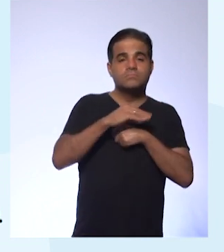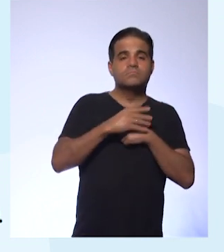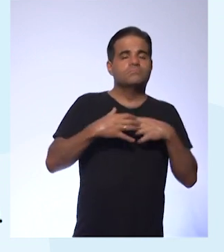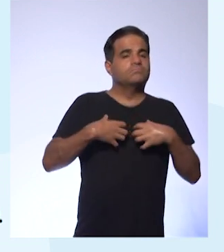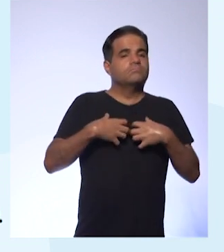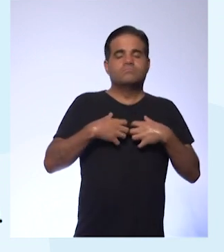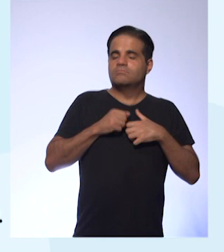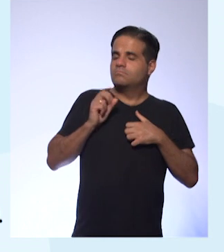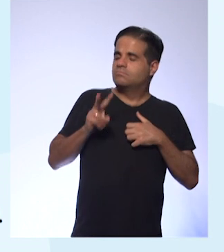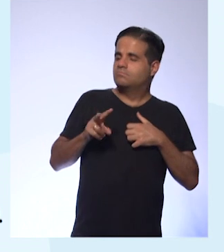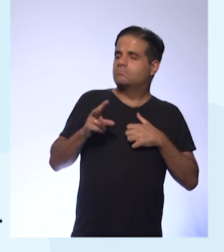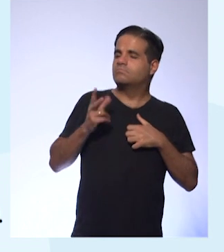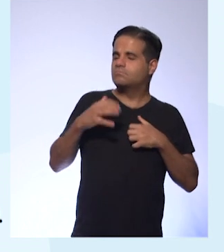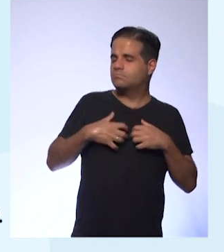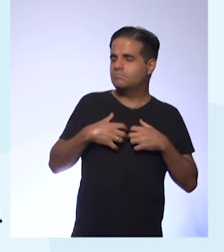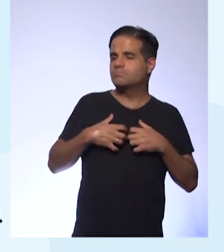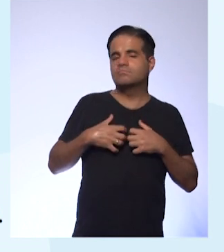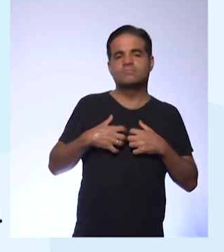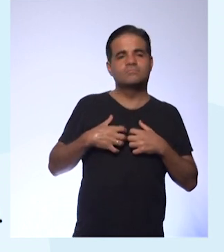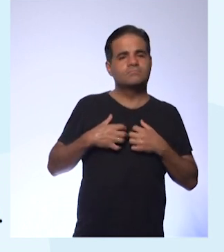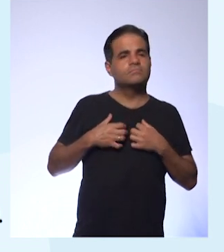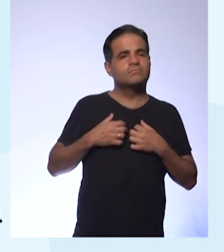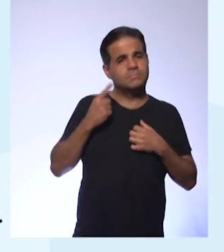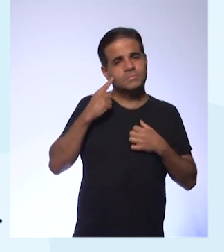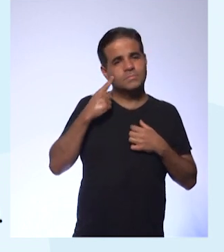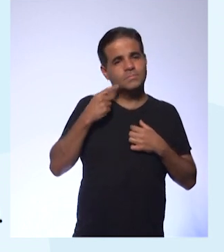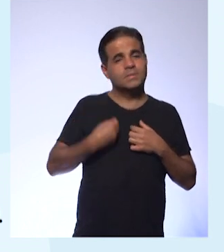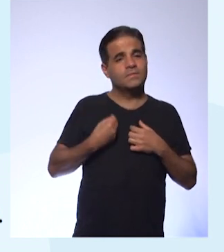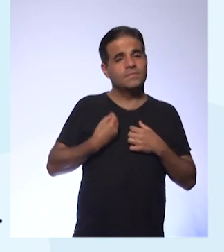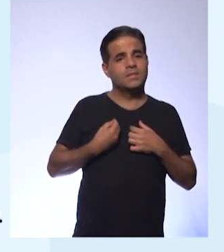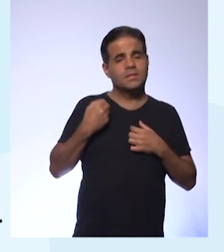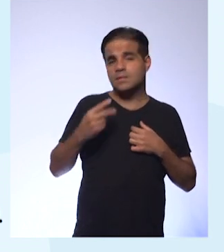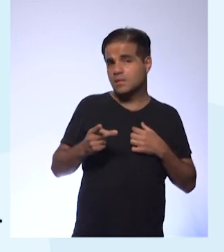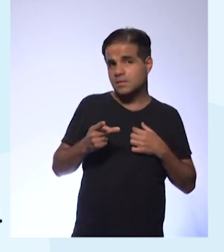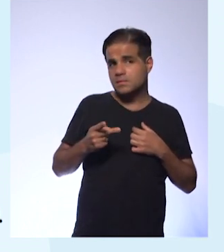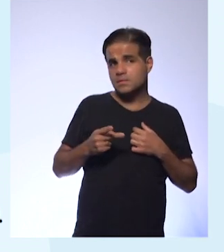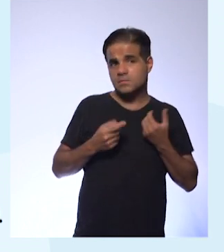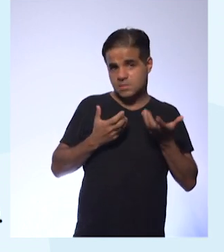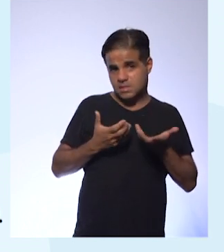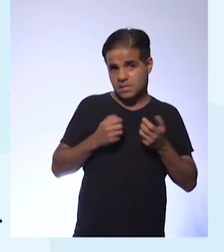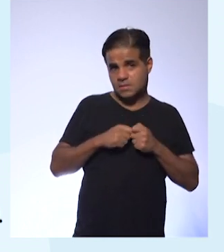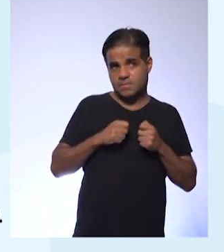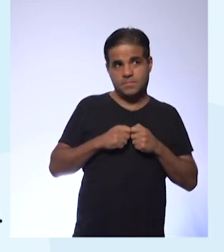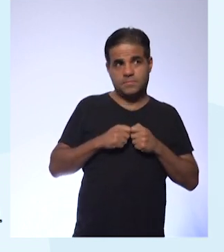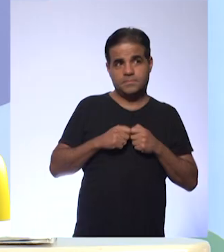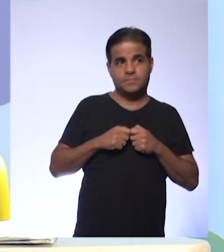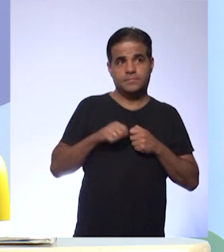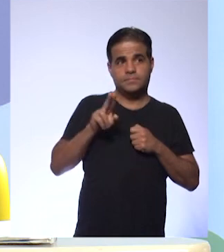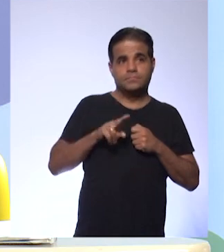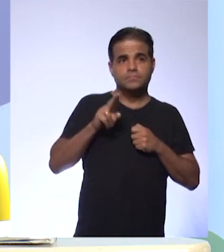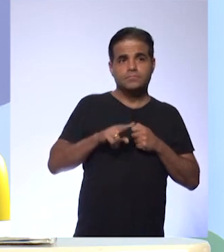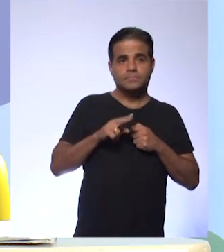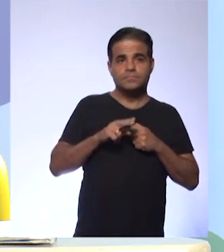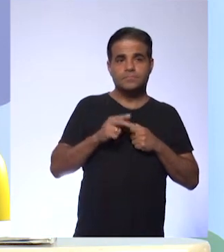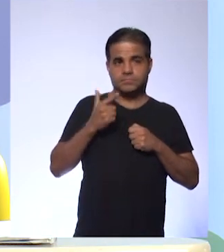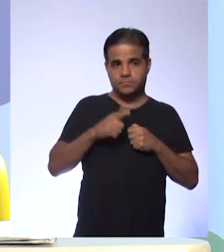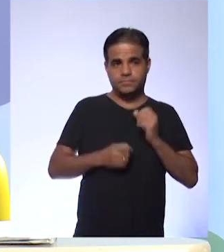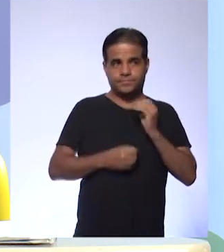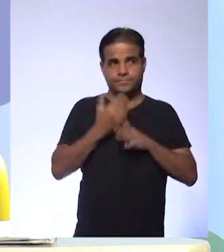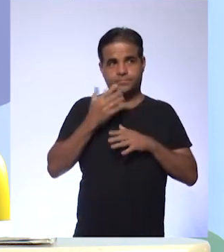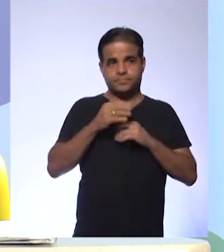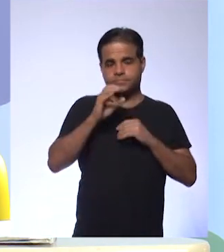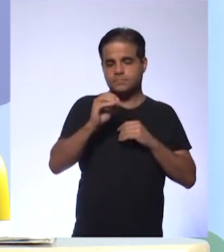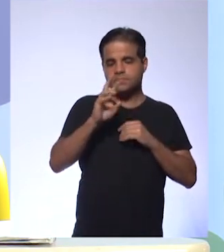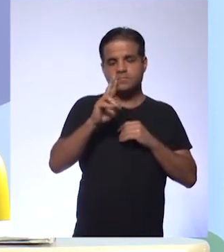é? Essa circunstância da vida Essa deles. circunstância, você quer que eles façam por meio de uma outra oração ou pode